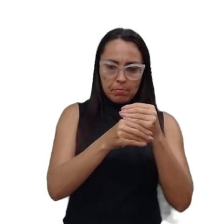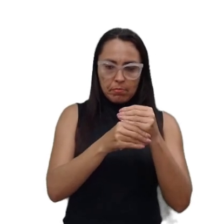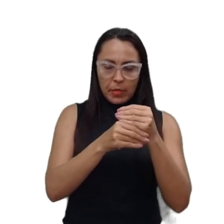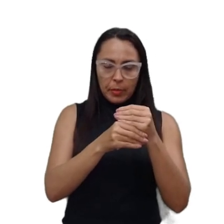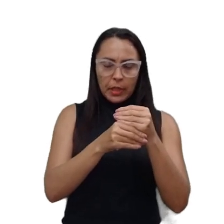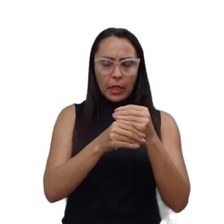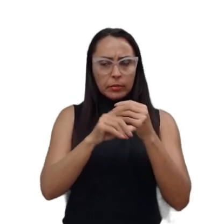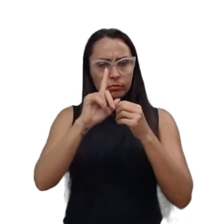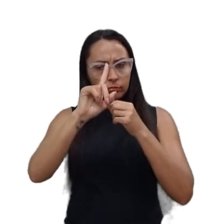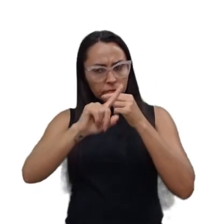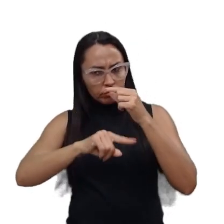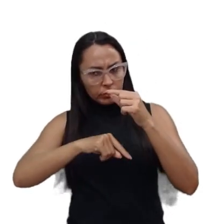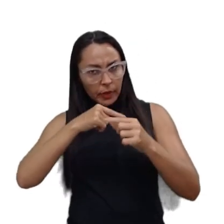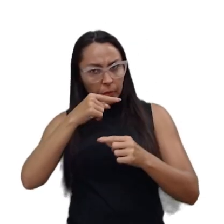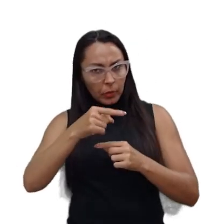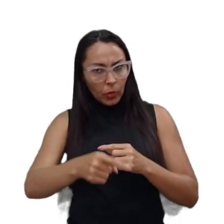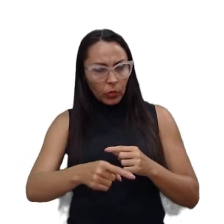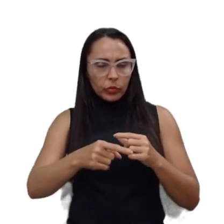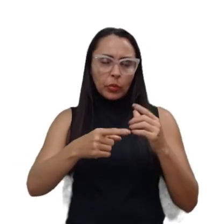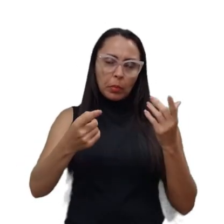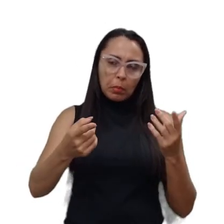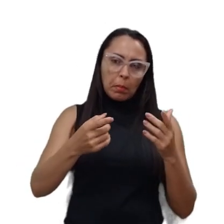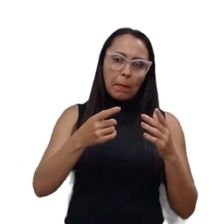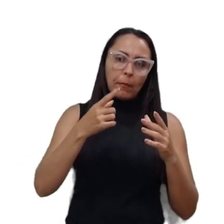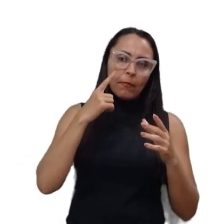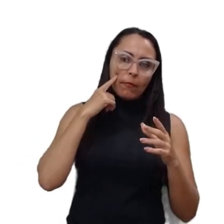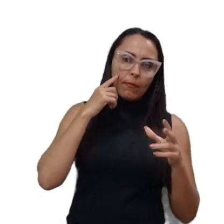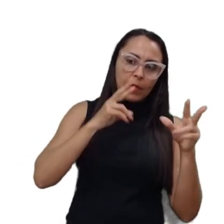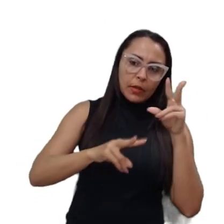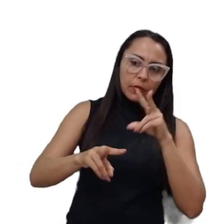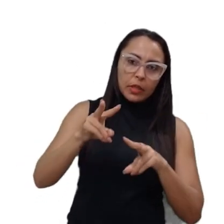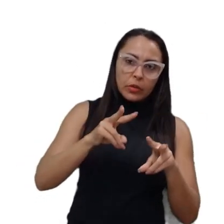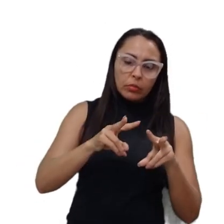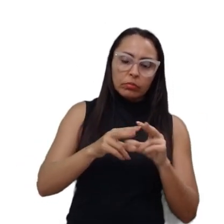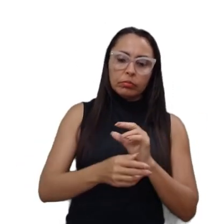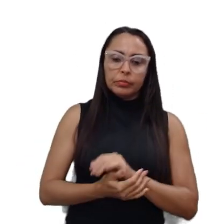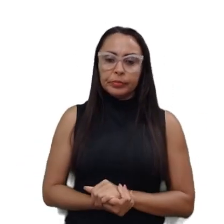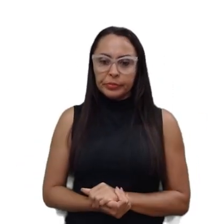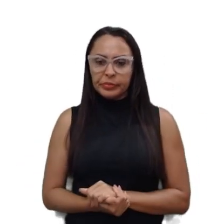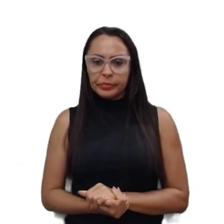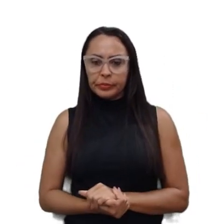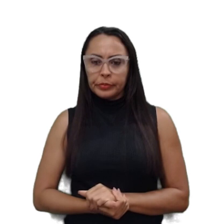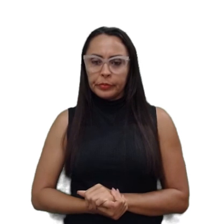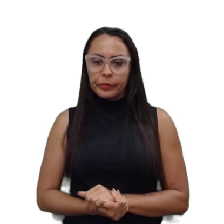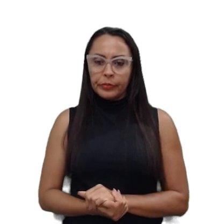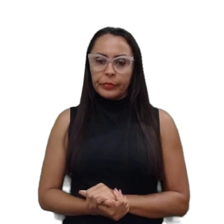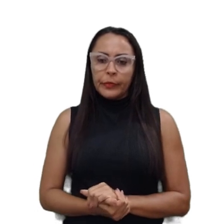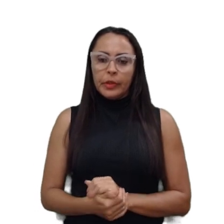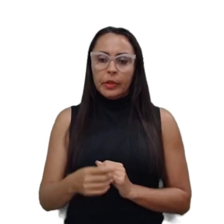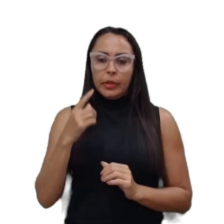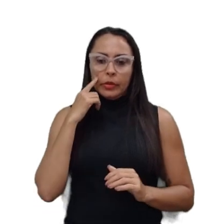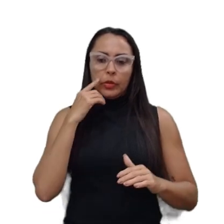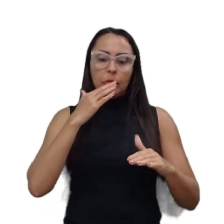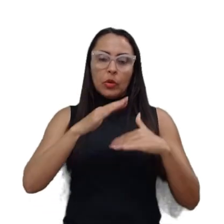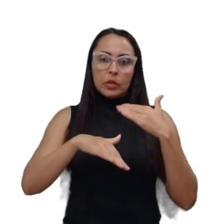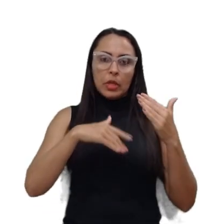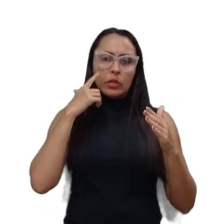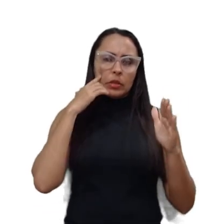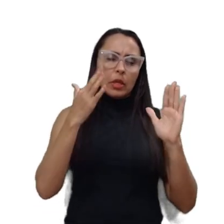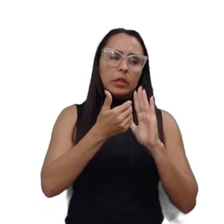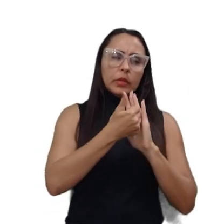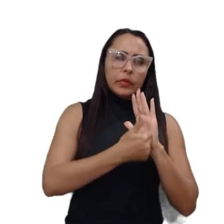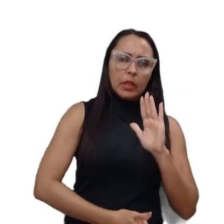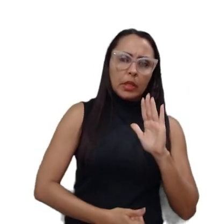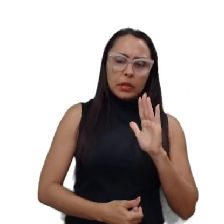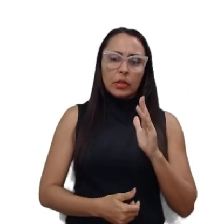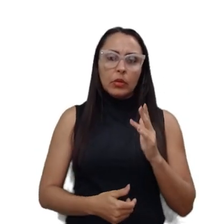e depois passar por um processo de verificação. Esse processo sai a certificação em si.